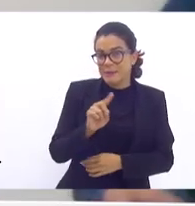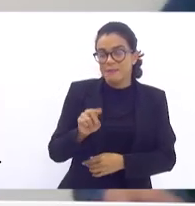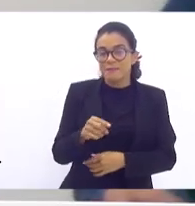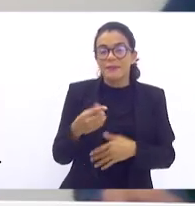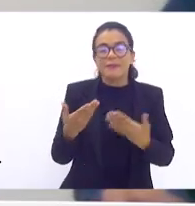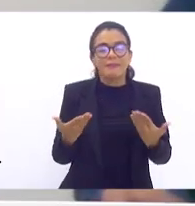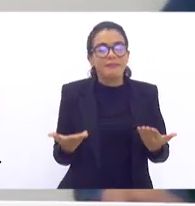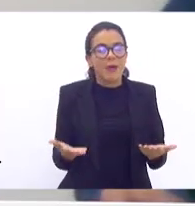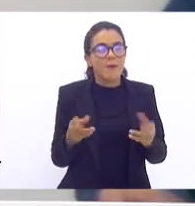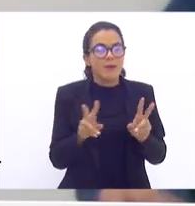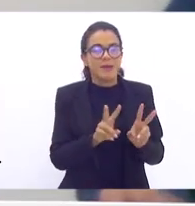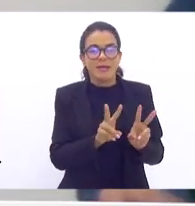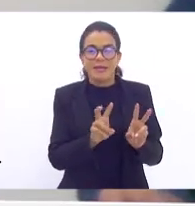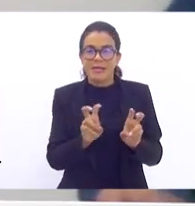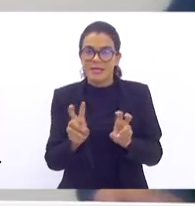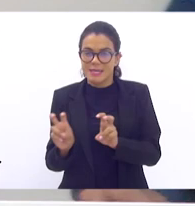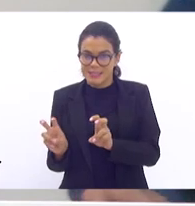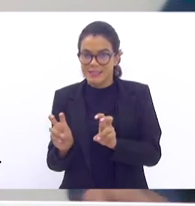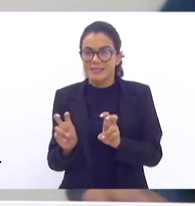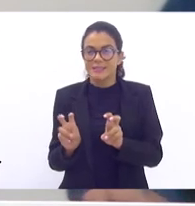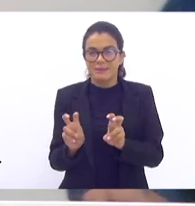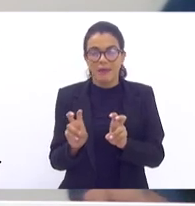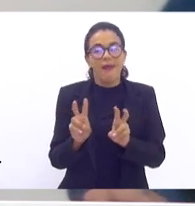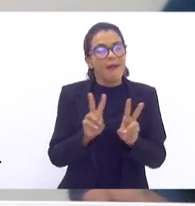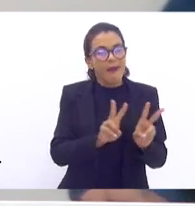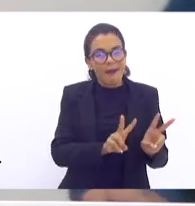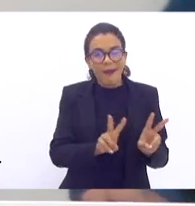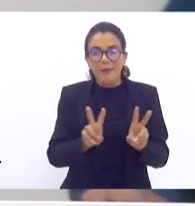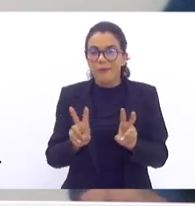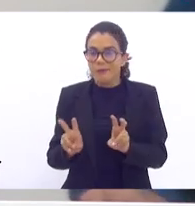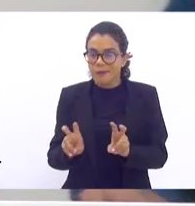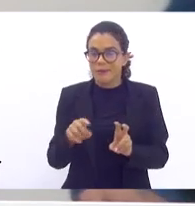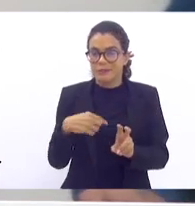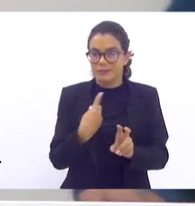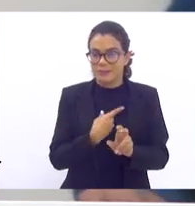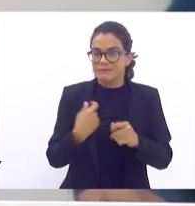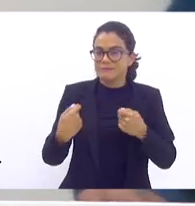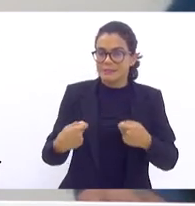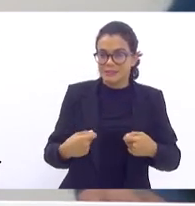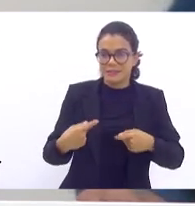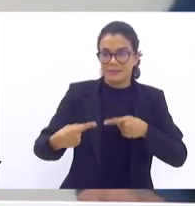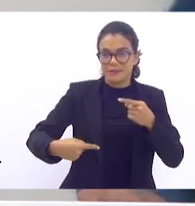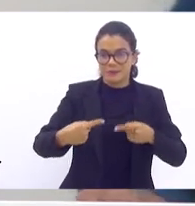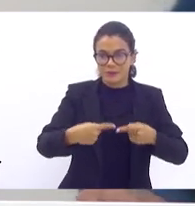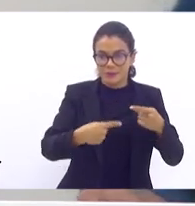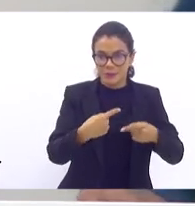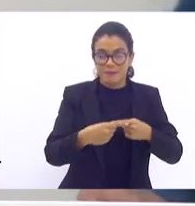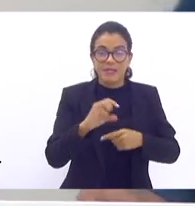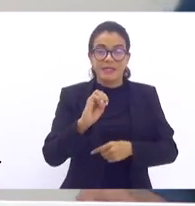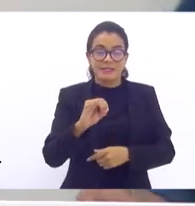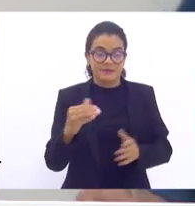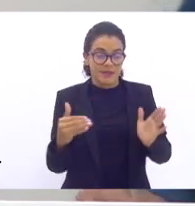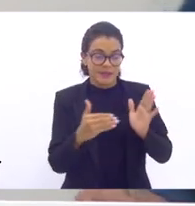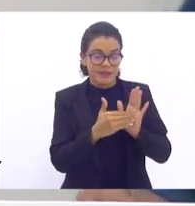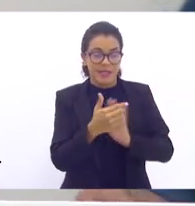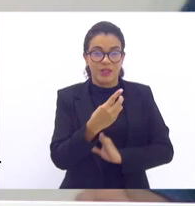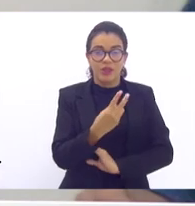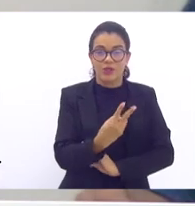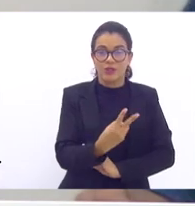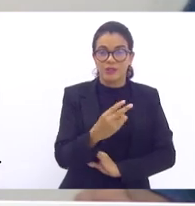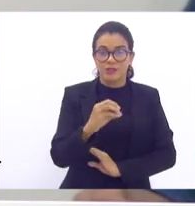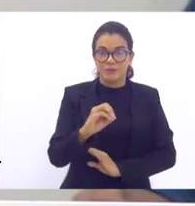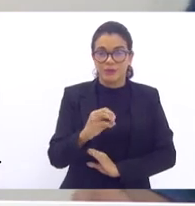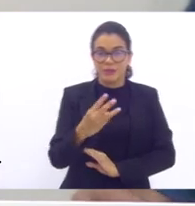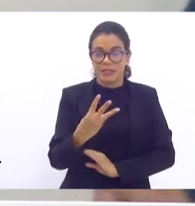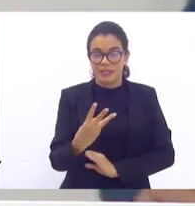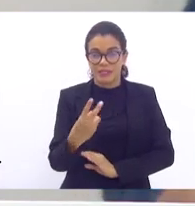esse tema também é um tema que nós precisamos discutir tudo esses incentivo vão até 2032 não é